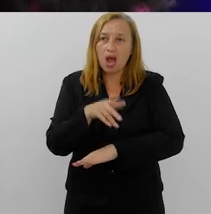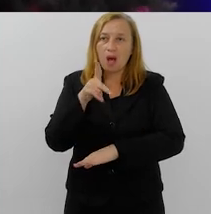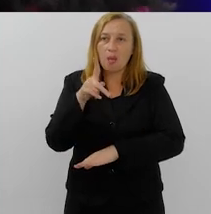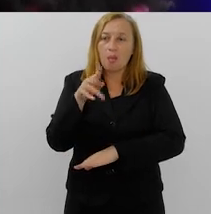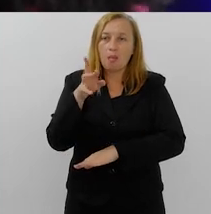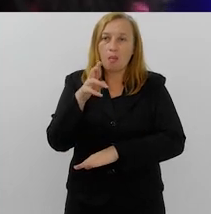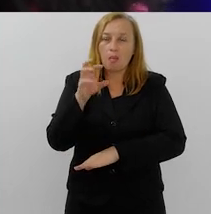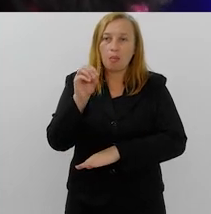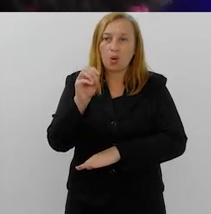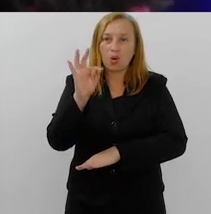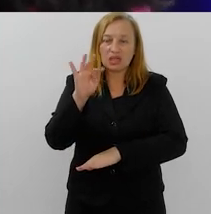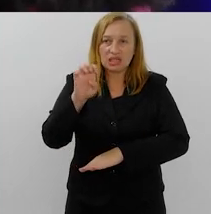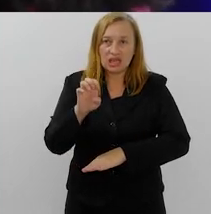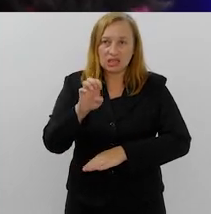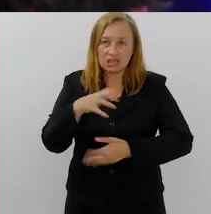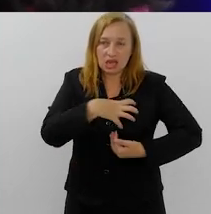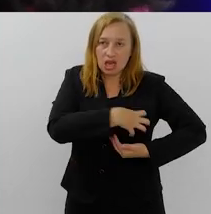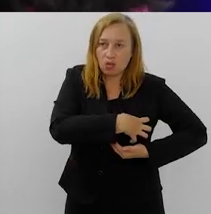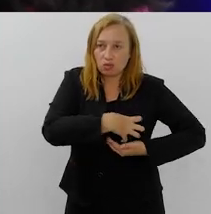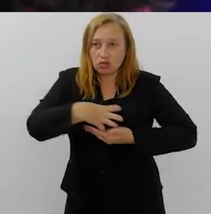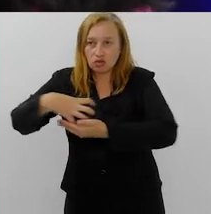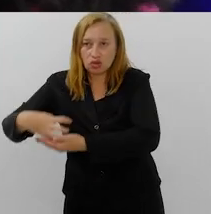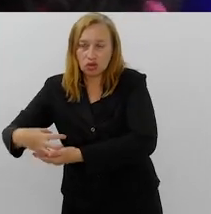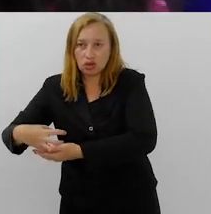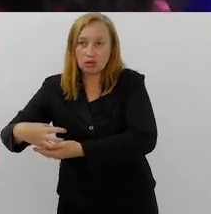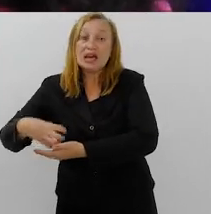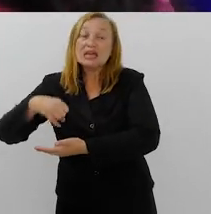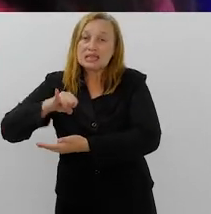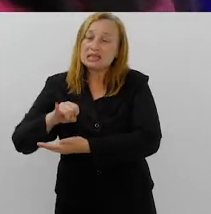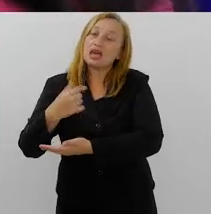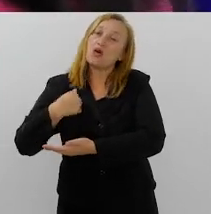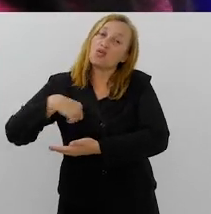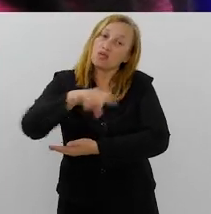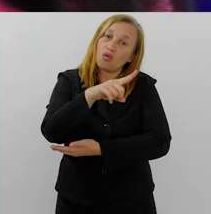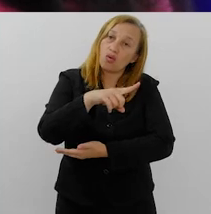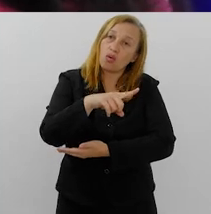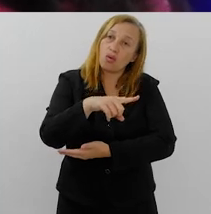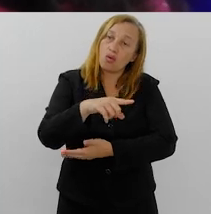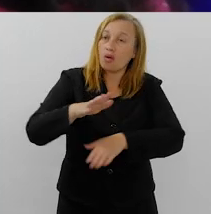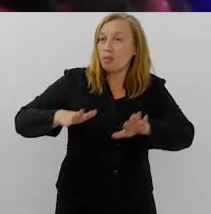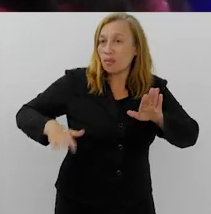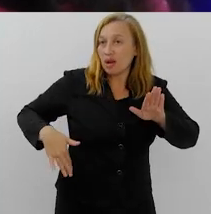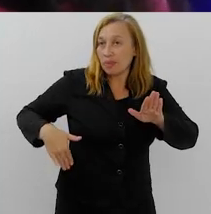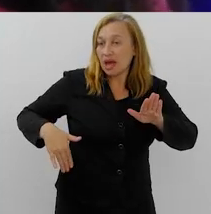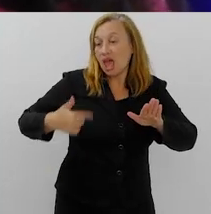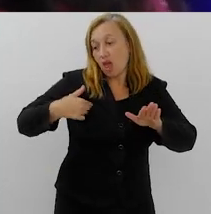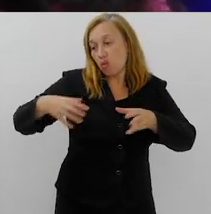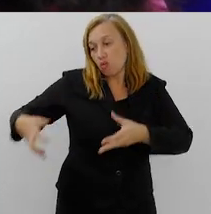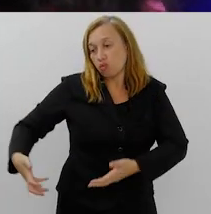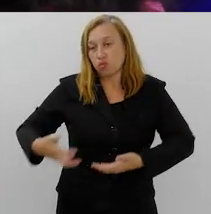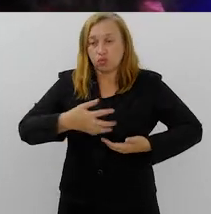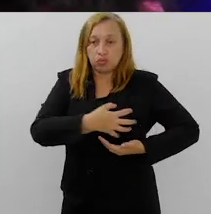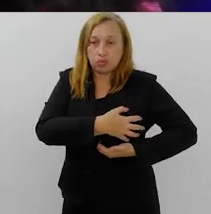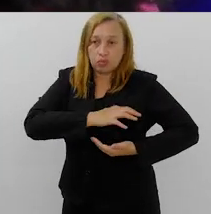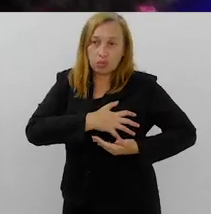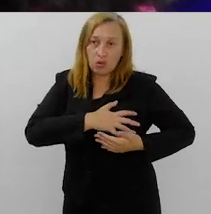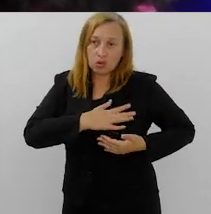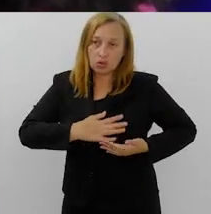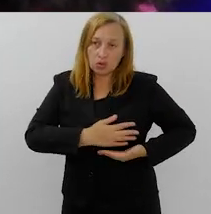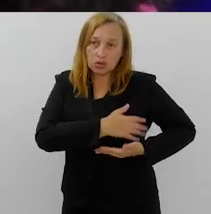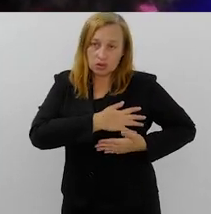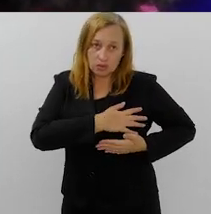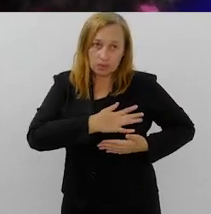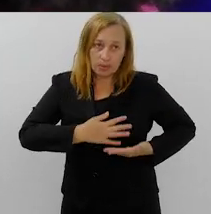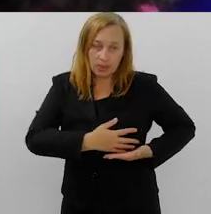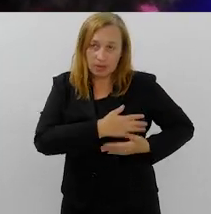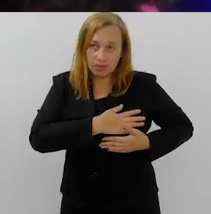prótese quando eu tô na minha casa eu tô liberta se eu for num lugar que eu preciso usar o maior as pessoas já sabem que eu sou mais tecom então se